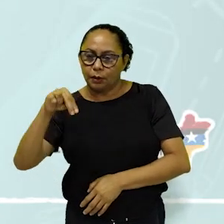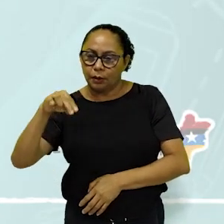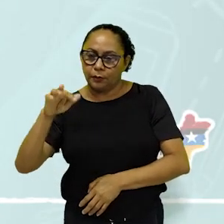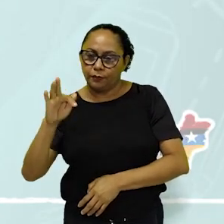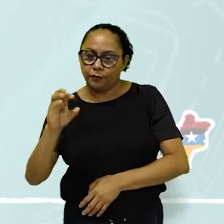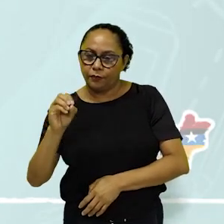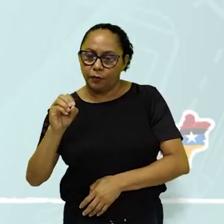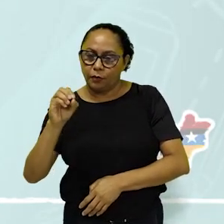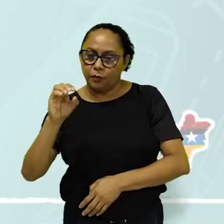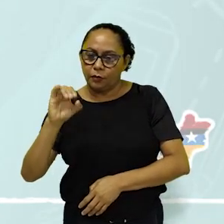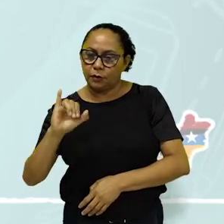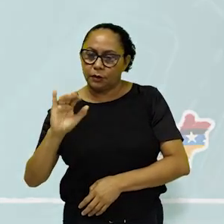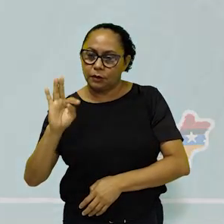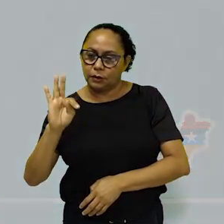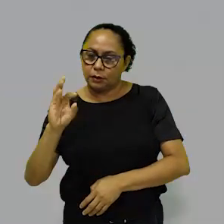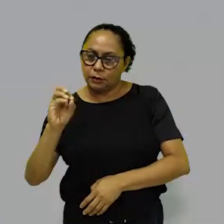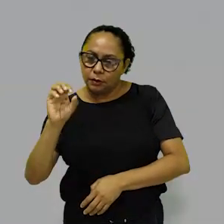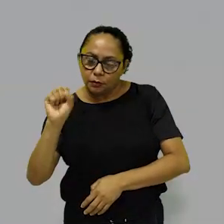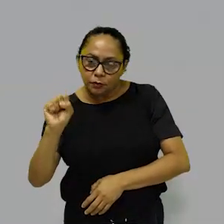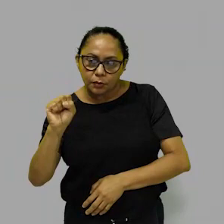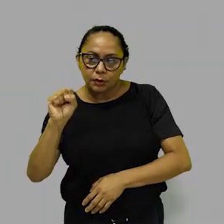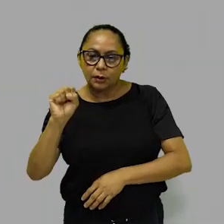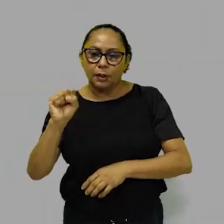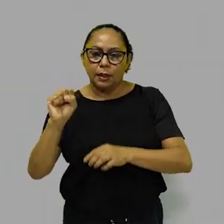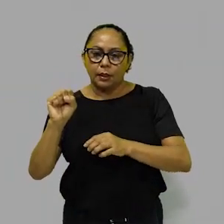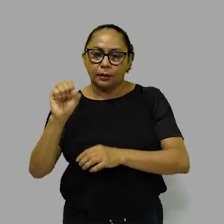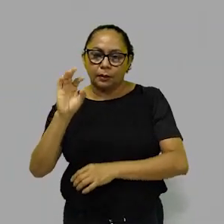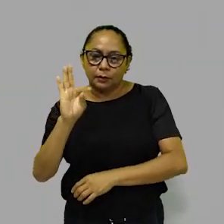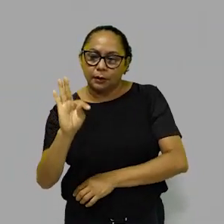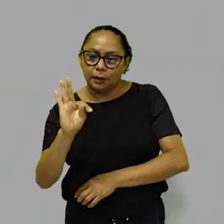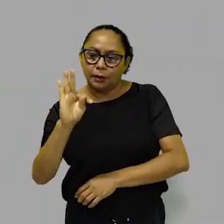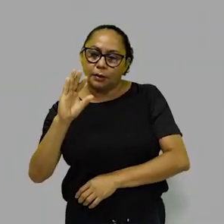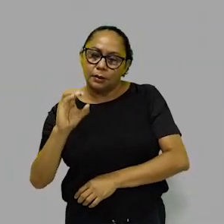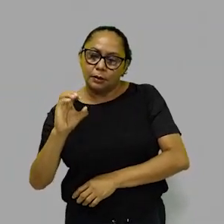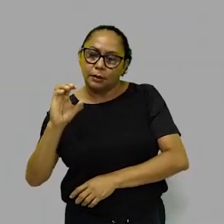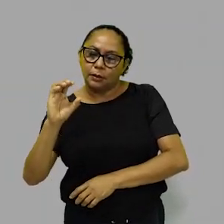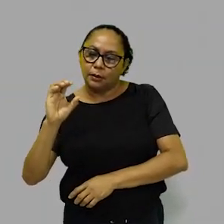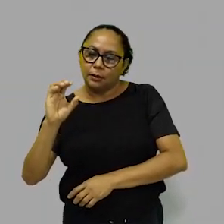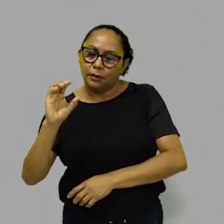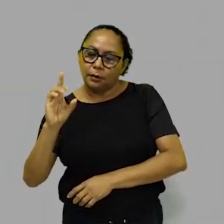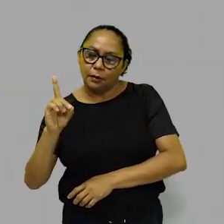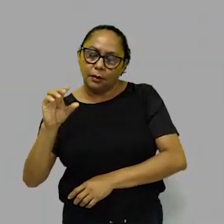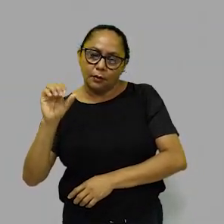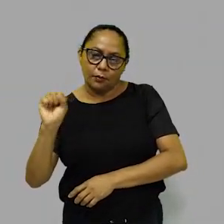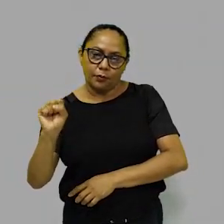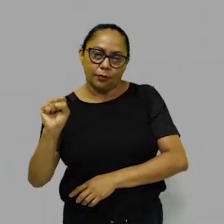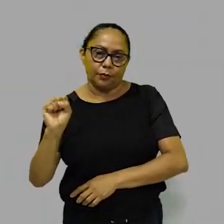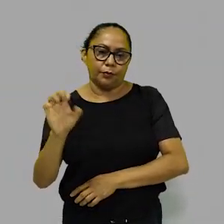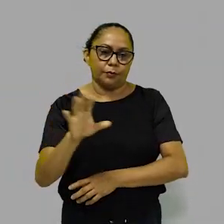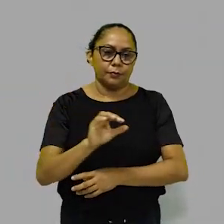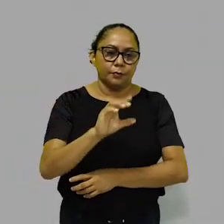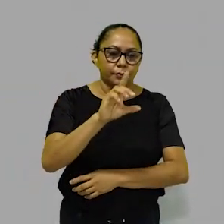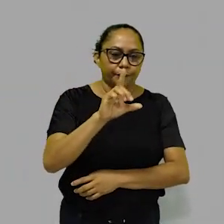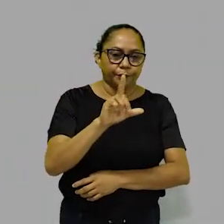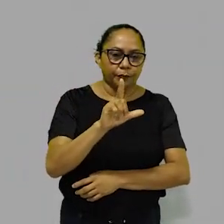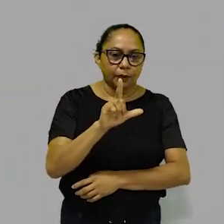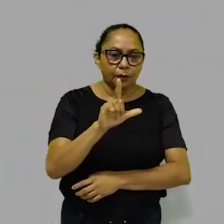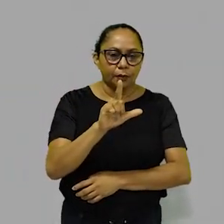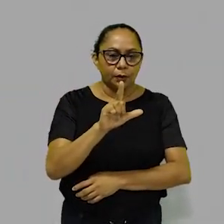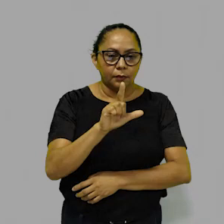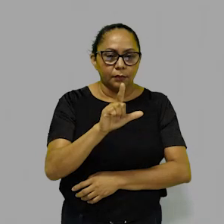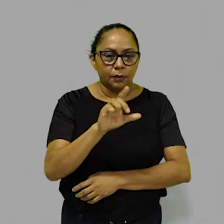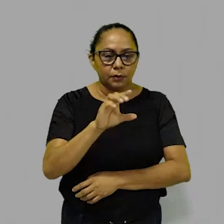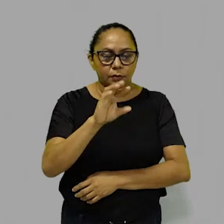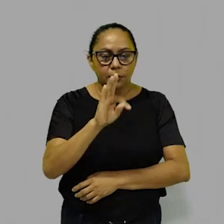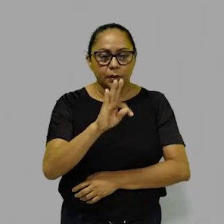ativado porque os linfócitos TCD4, que é auxiliar, ele produz uma substância chamada